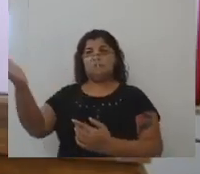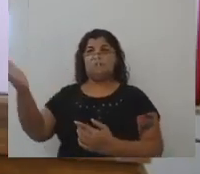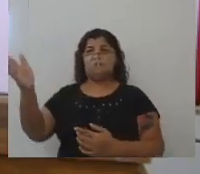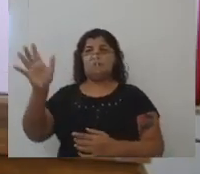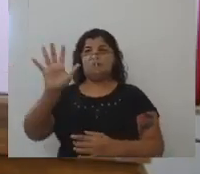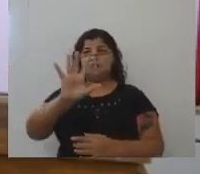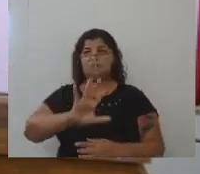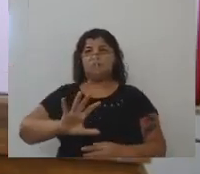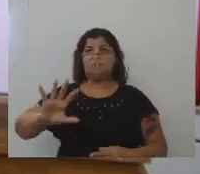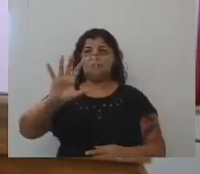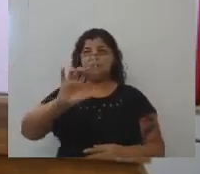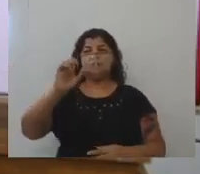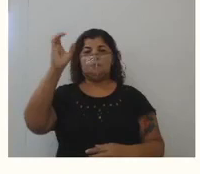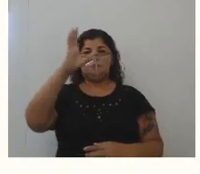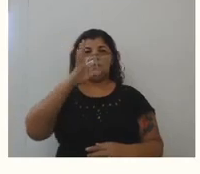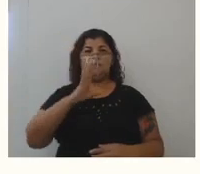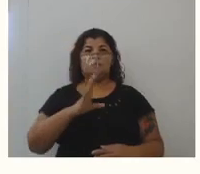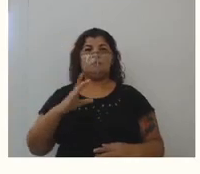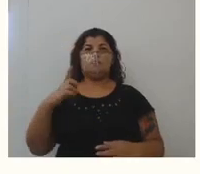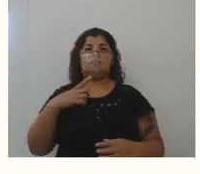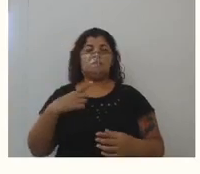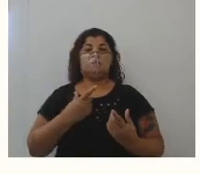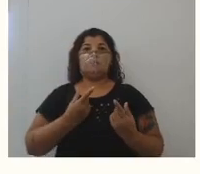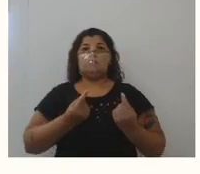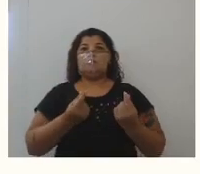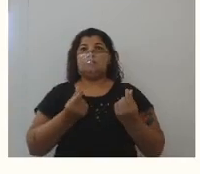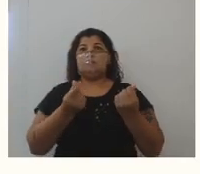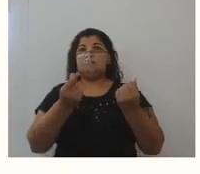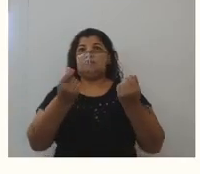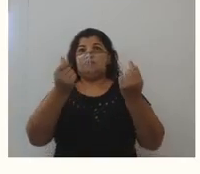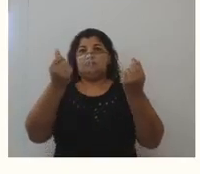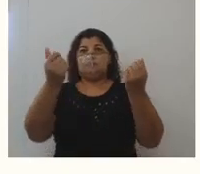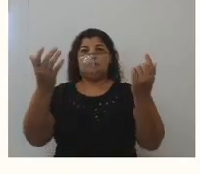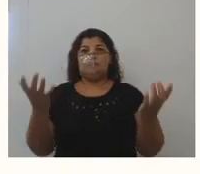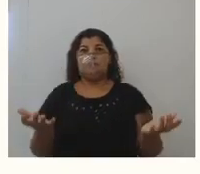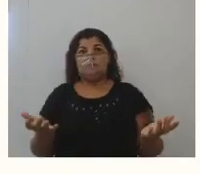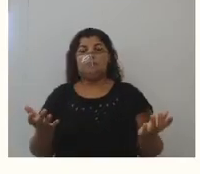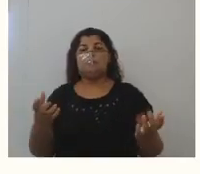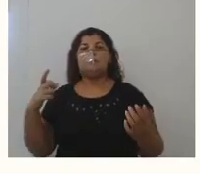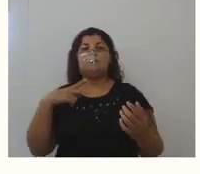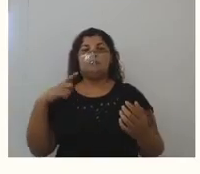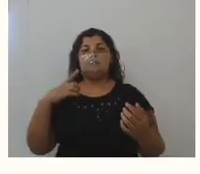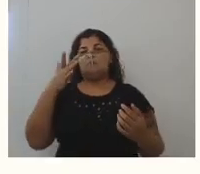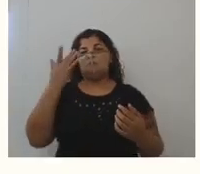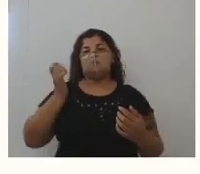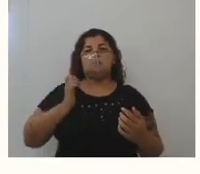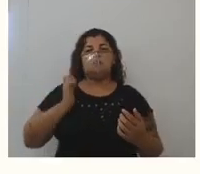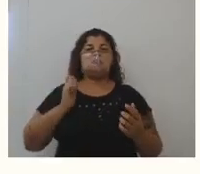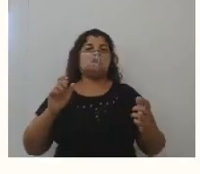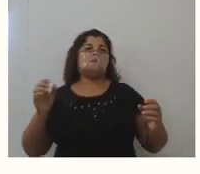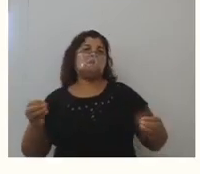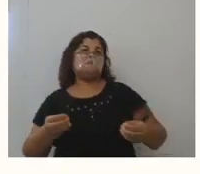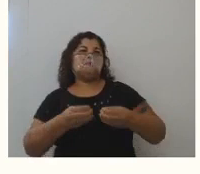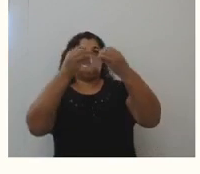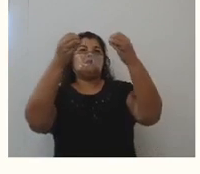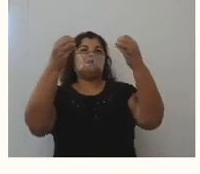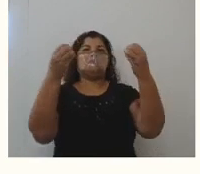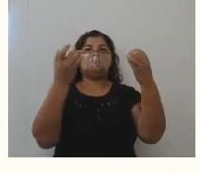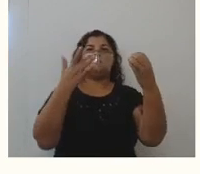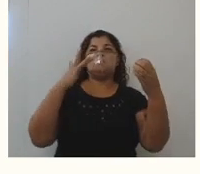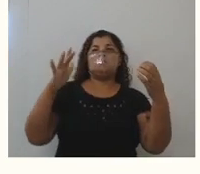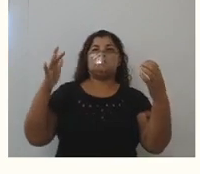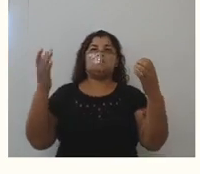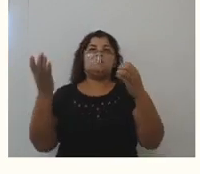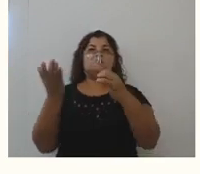tem a imagem, né, do Brasil que tem muito dinheiro. Então você vai ter lá, né, as pessoas ricas brindando com as suas taças, com os